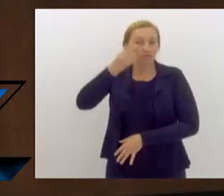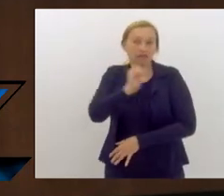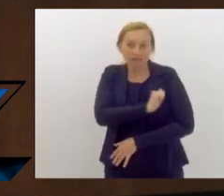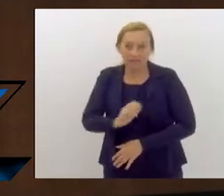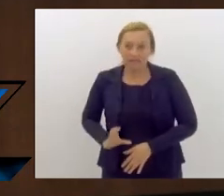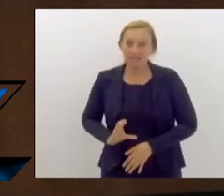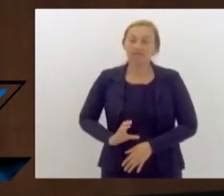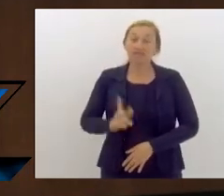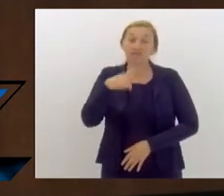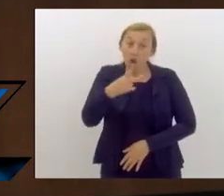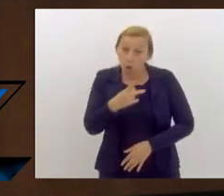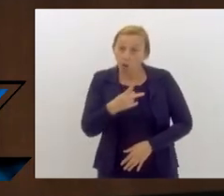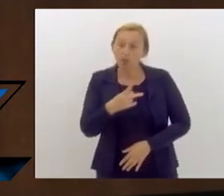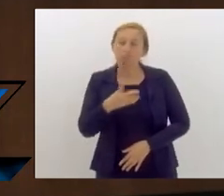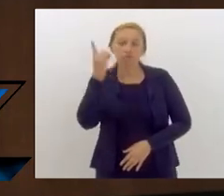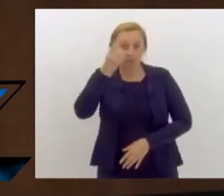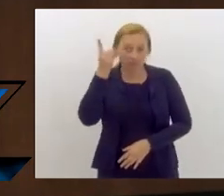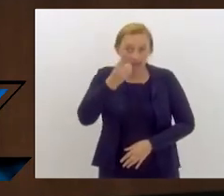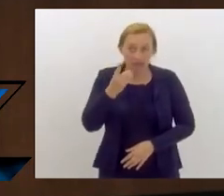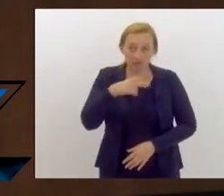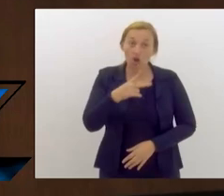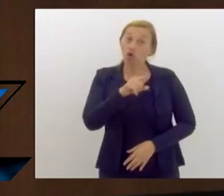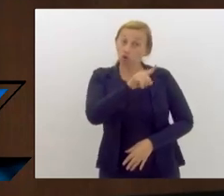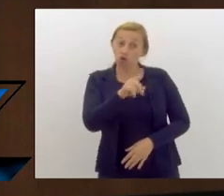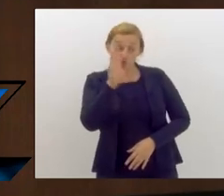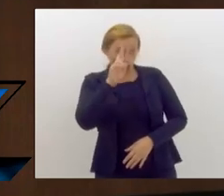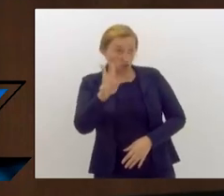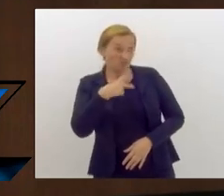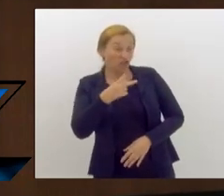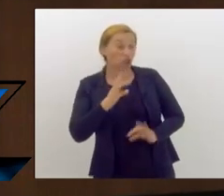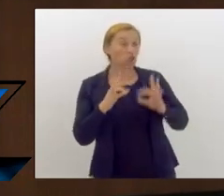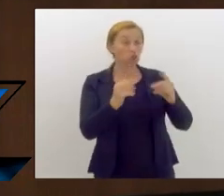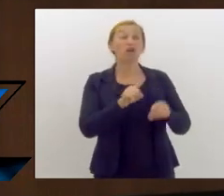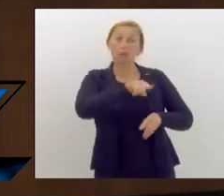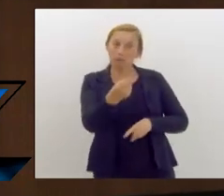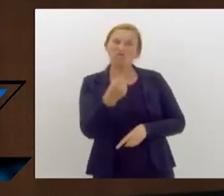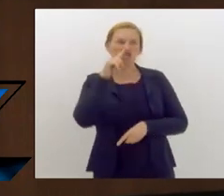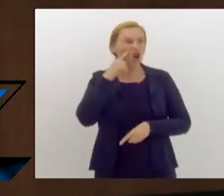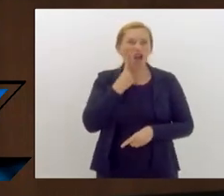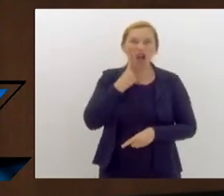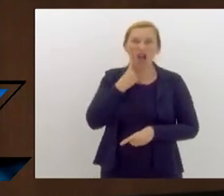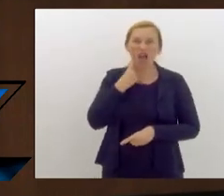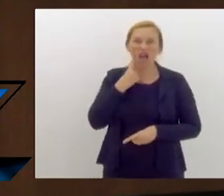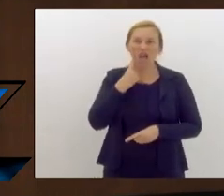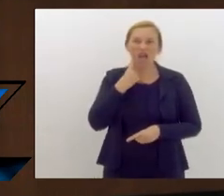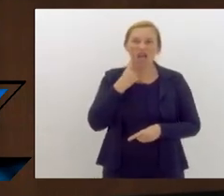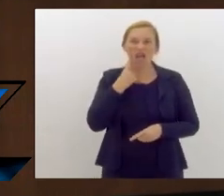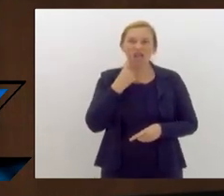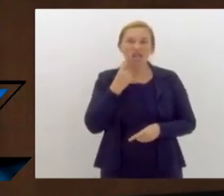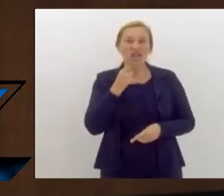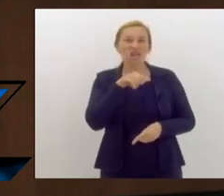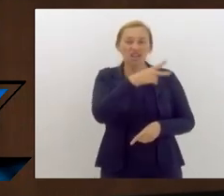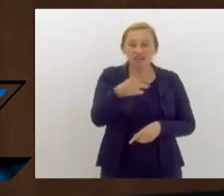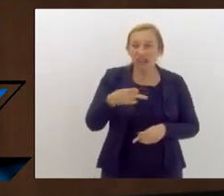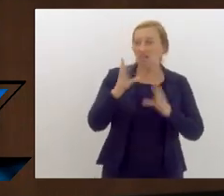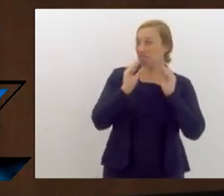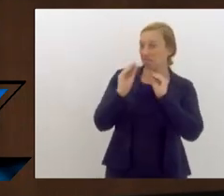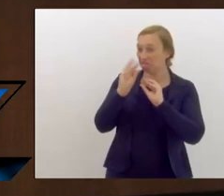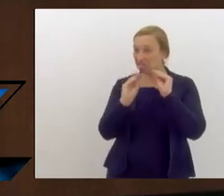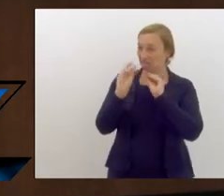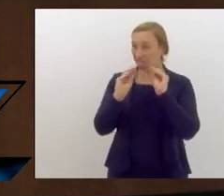ao Deputado que emendou falando assim ó o senhor tá fazendo isso tudo aí depois vai chorando é mania que eles têm são chorões mesmo é mimimi